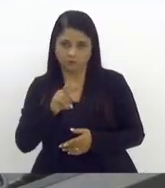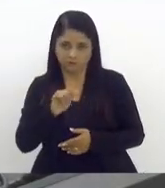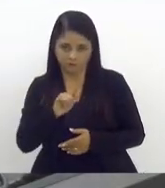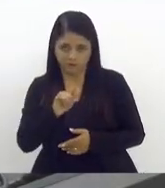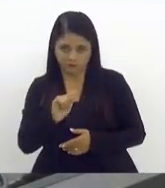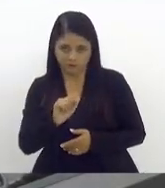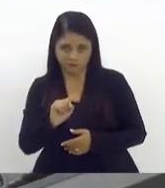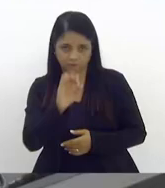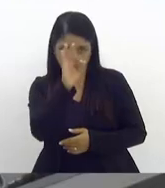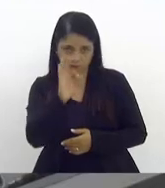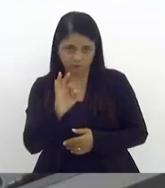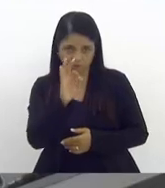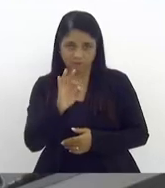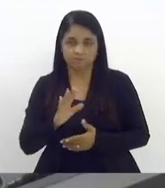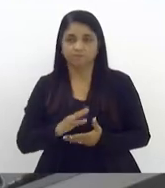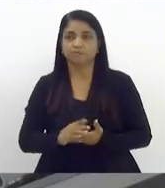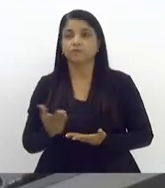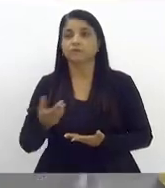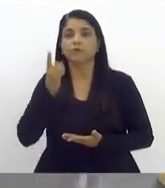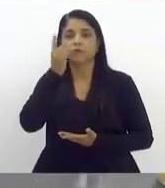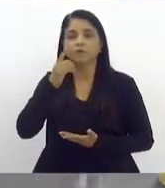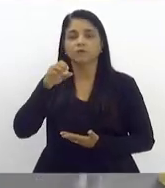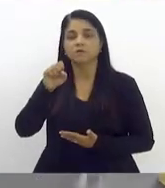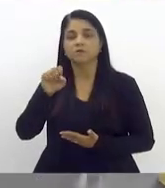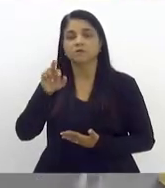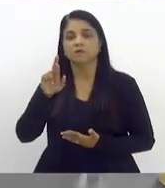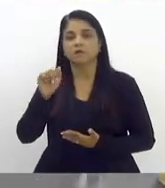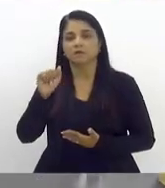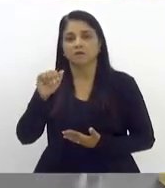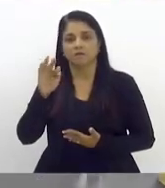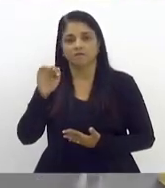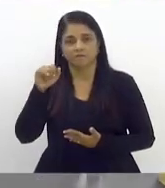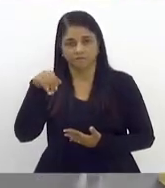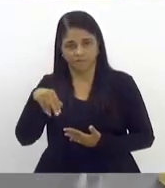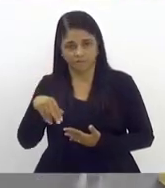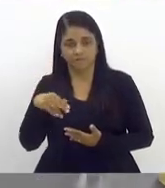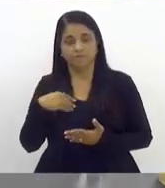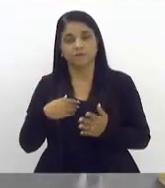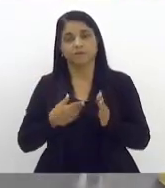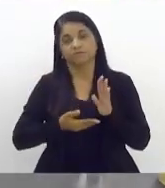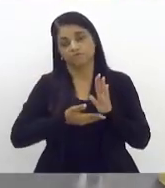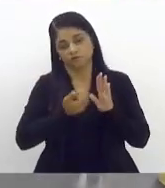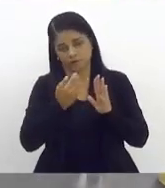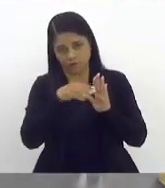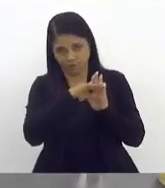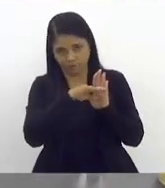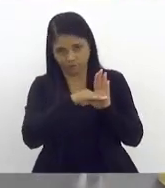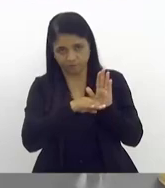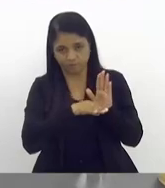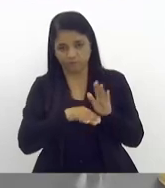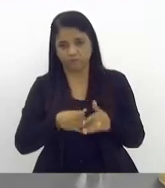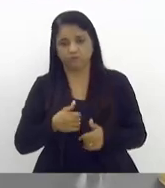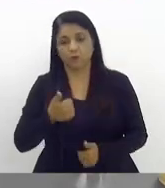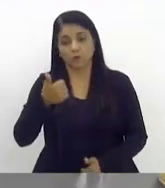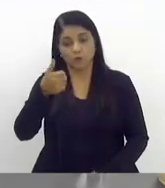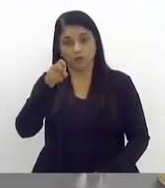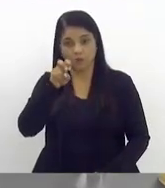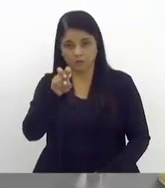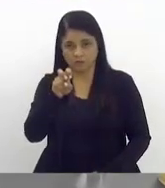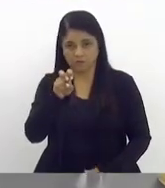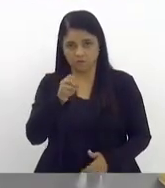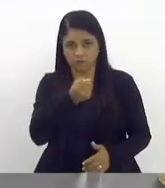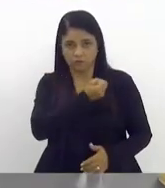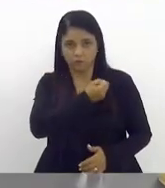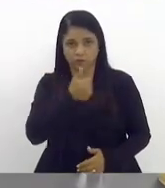Agora, deputado Serafini. Tá? Então, o projeto retirado de pauta. 15 da pauta.